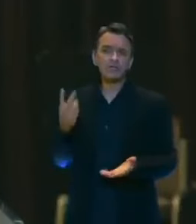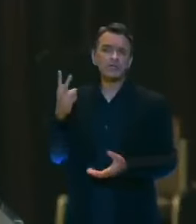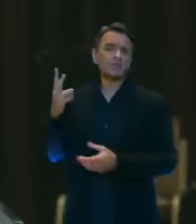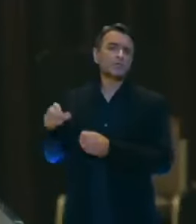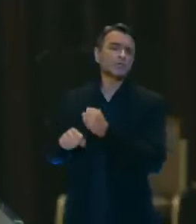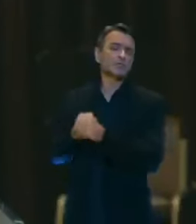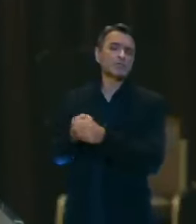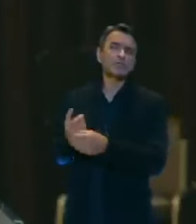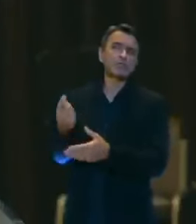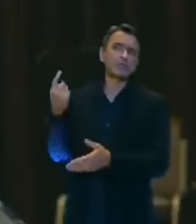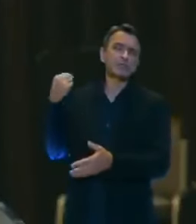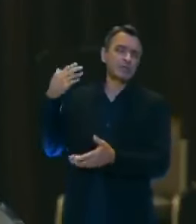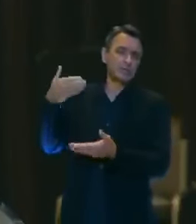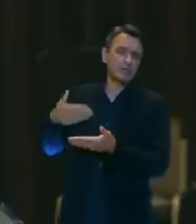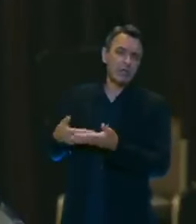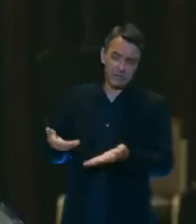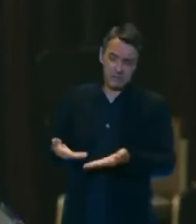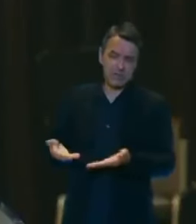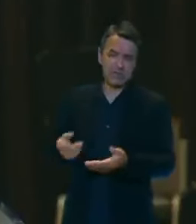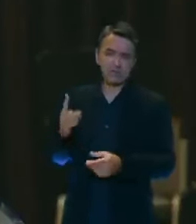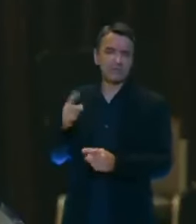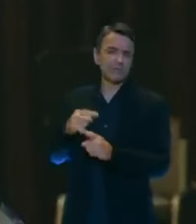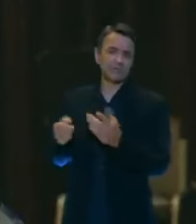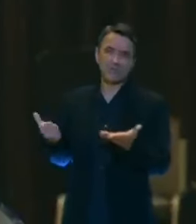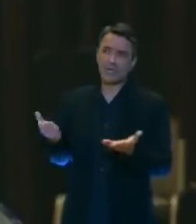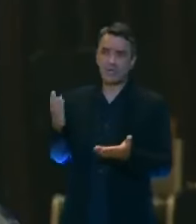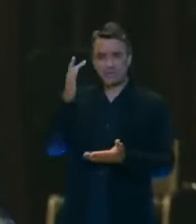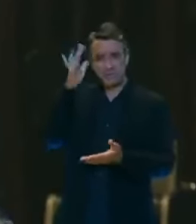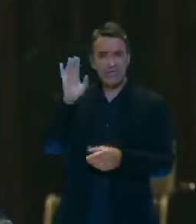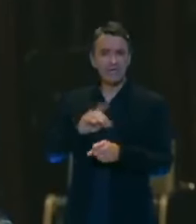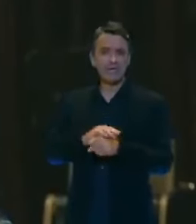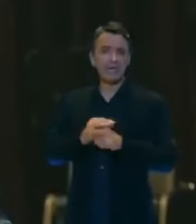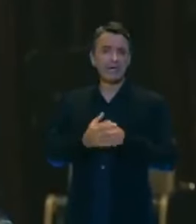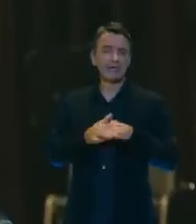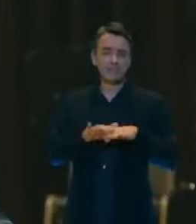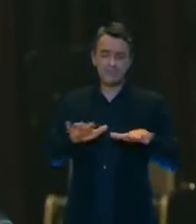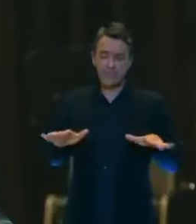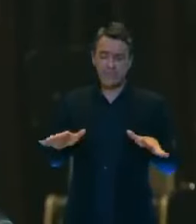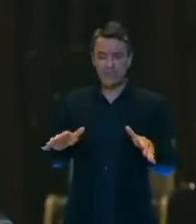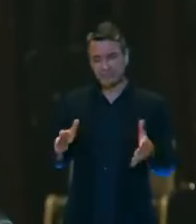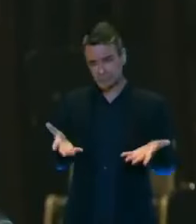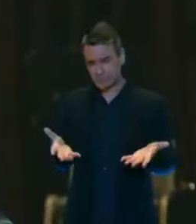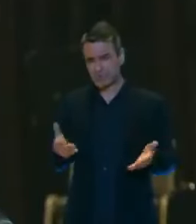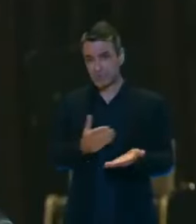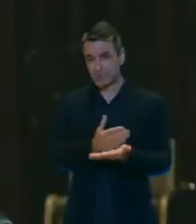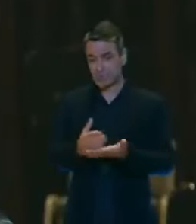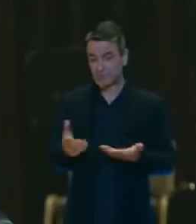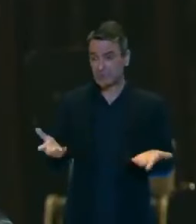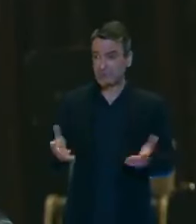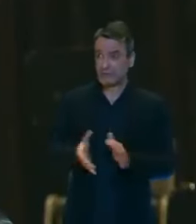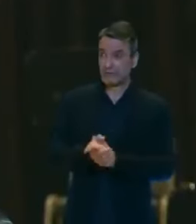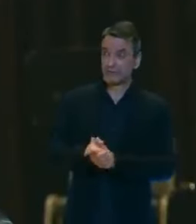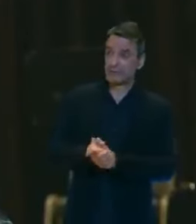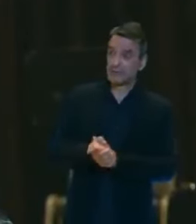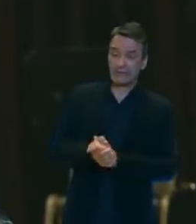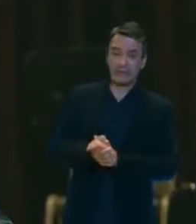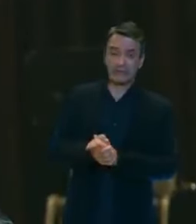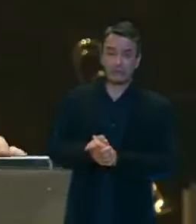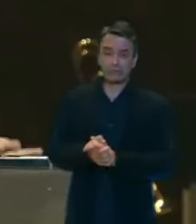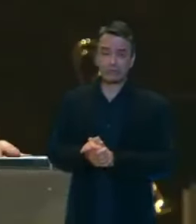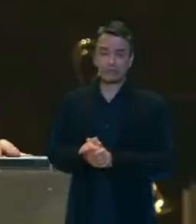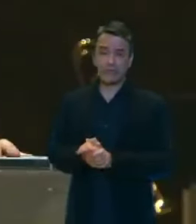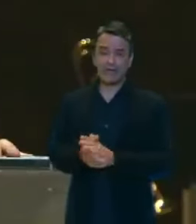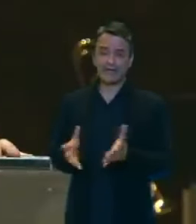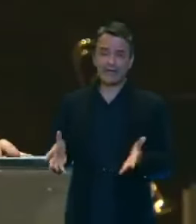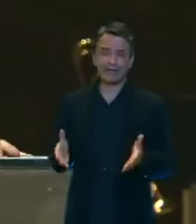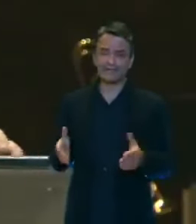você, ou 1 ano e meio, mas desde que a pandemia começou eu fui esticado. Eu nunca fiz tanto funeral